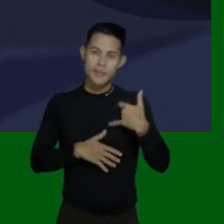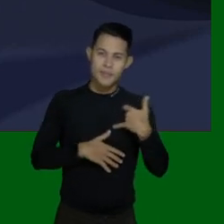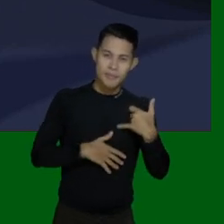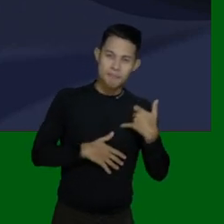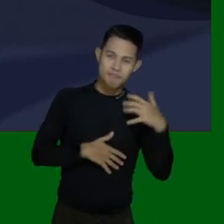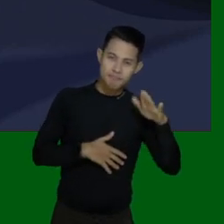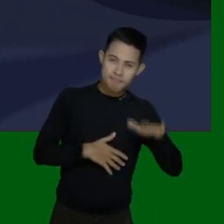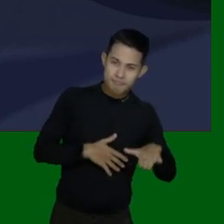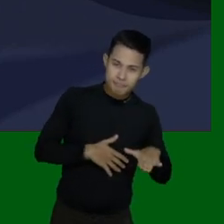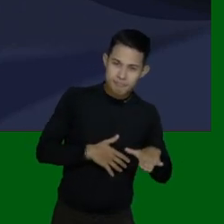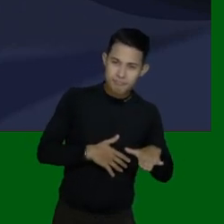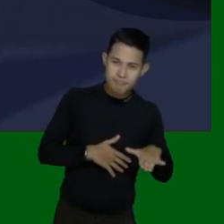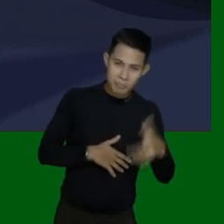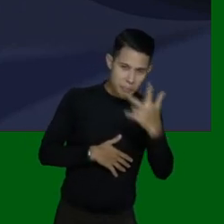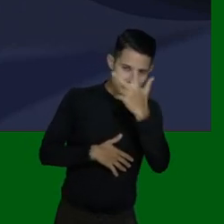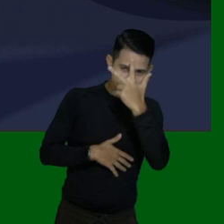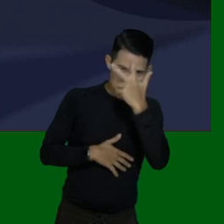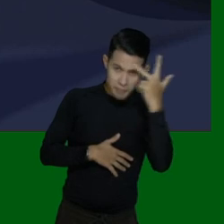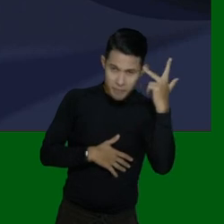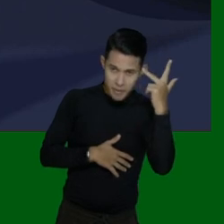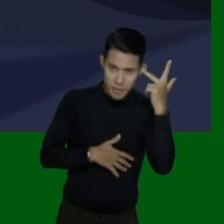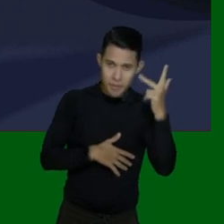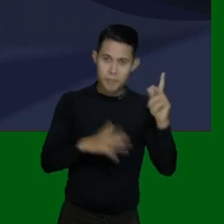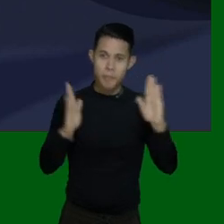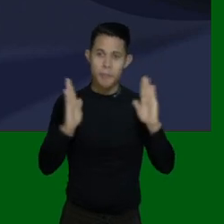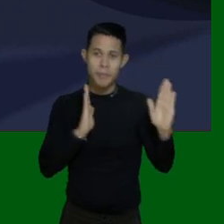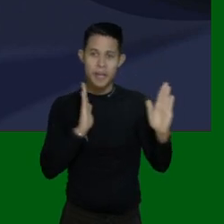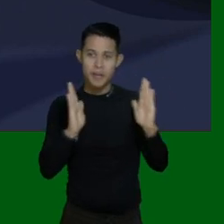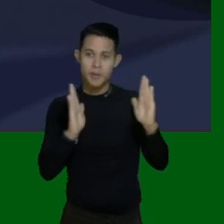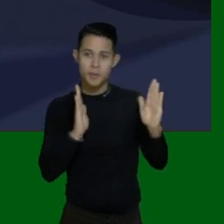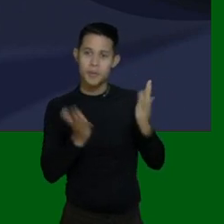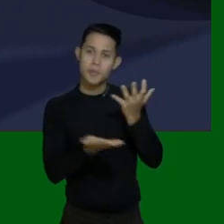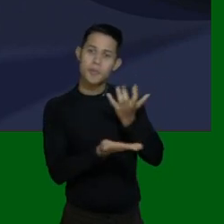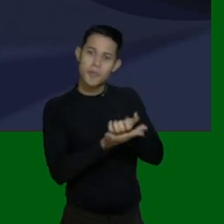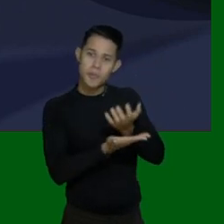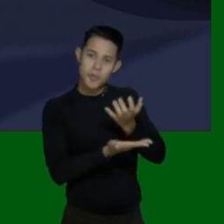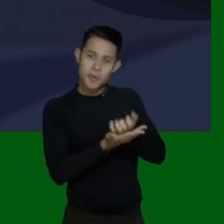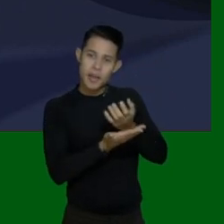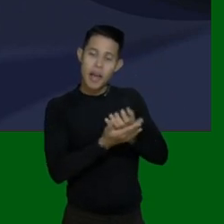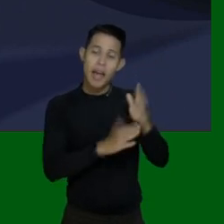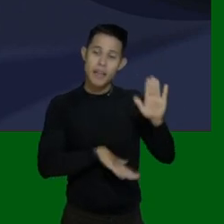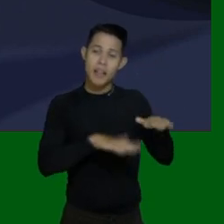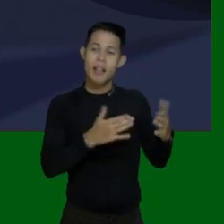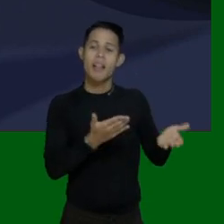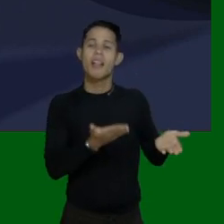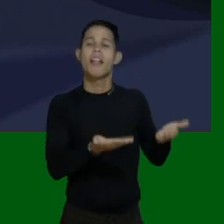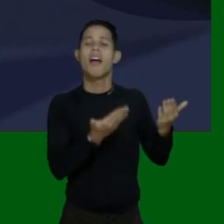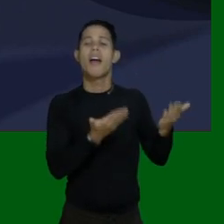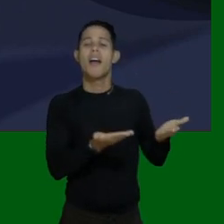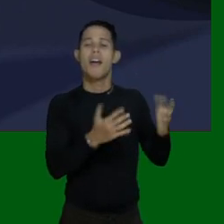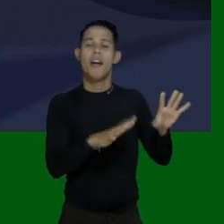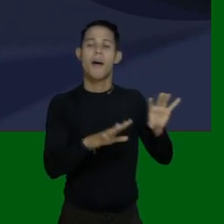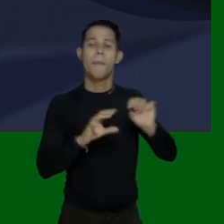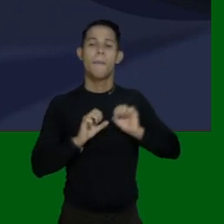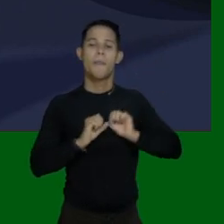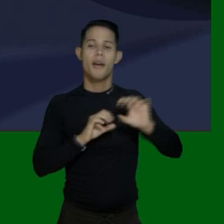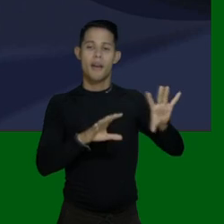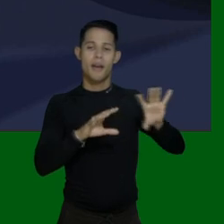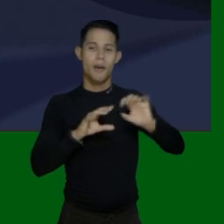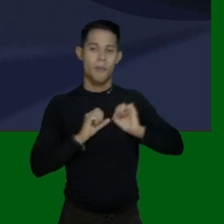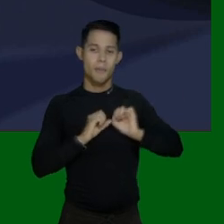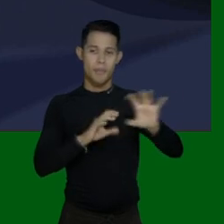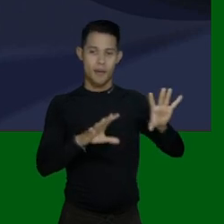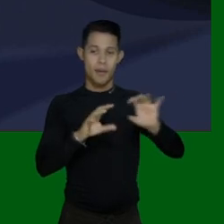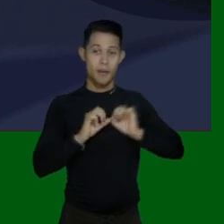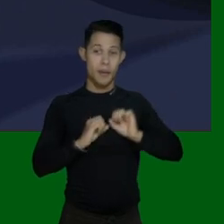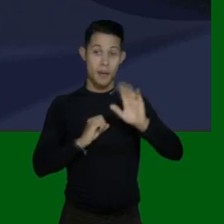tão parece que flui tão levemente para alguns e às vezes vai fluir para o disléxico sabe